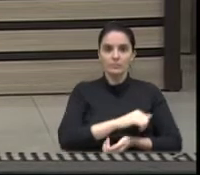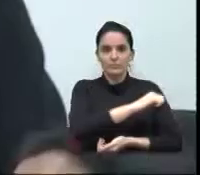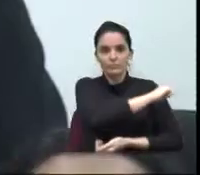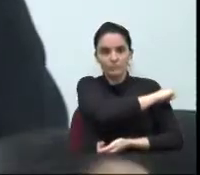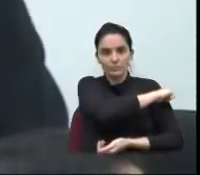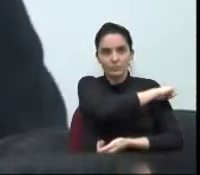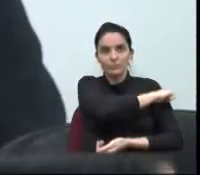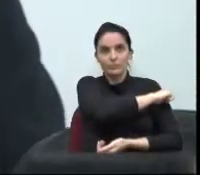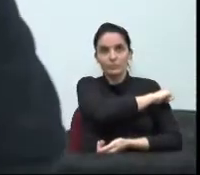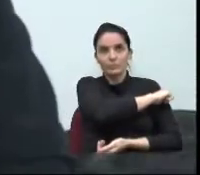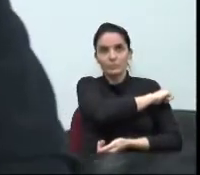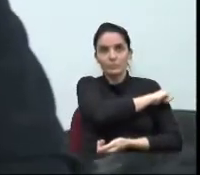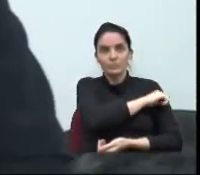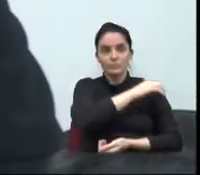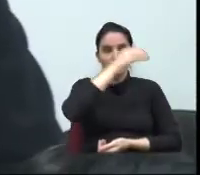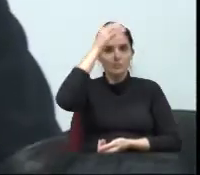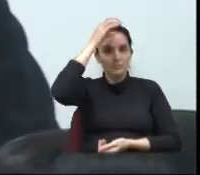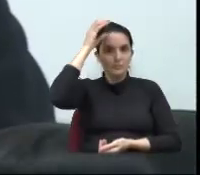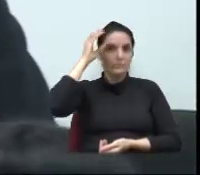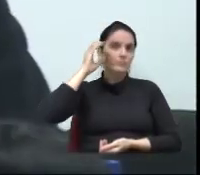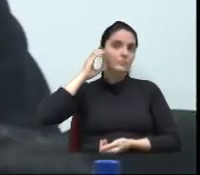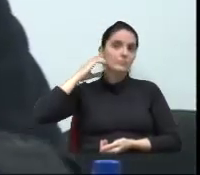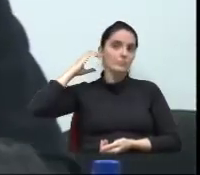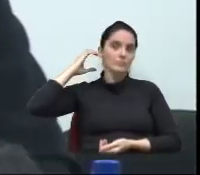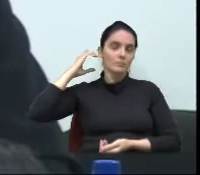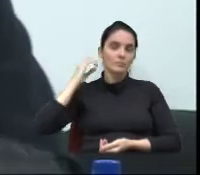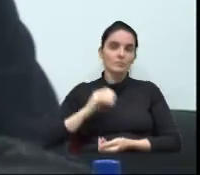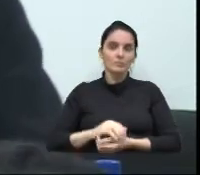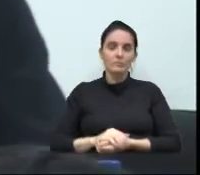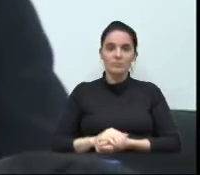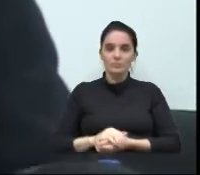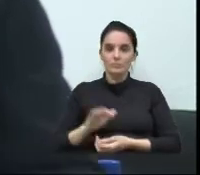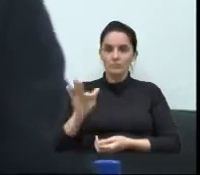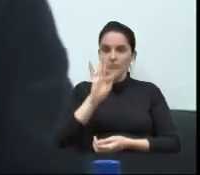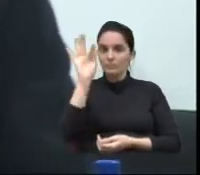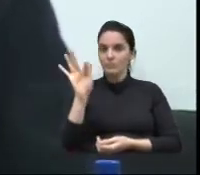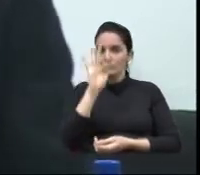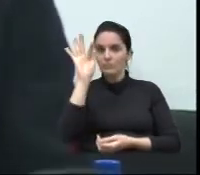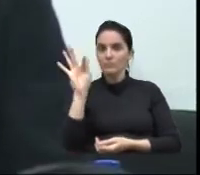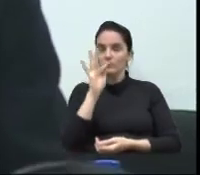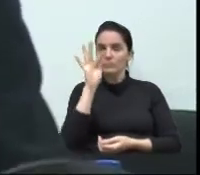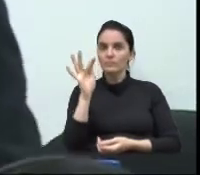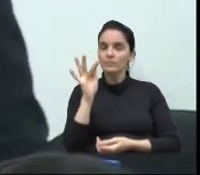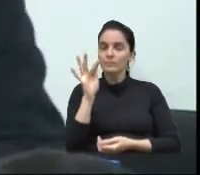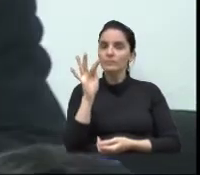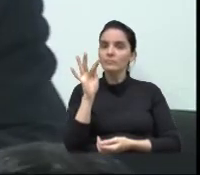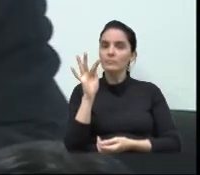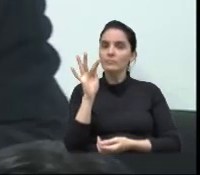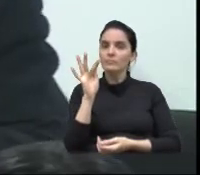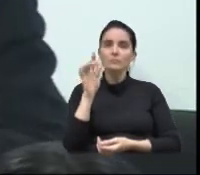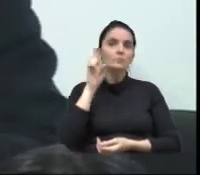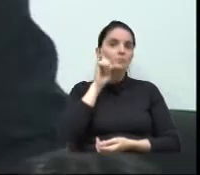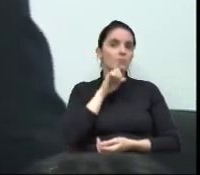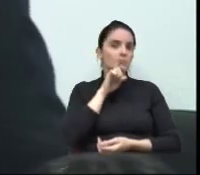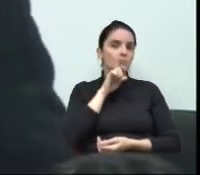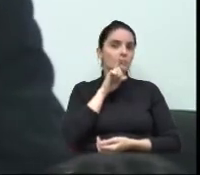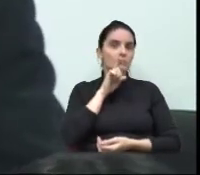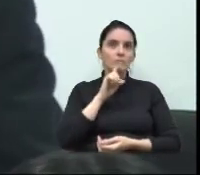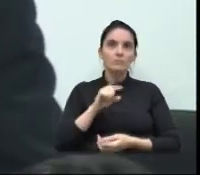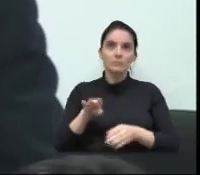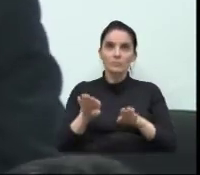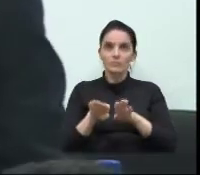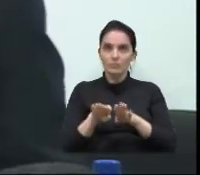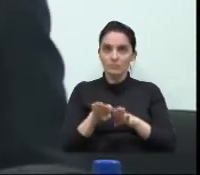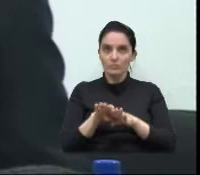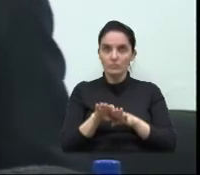vereadora Carolina, que se encontra hoje no plenário da Faculdade de Americana, né? E saudar também hoje a nossa aniversariante do